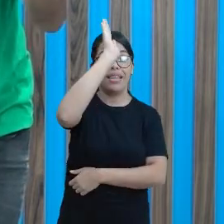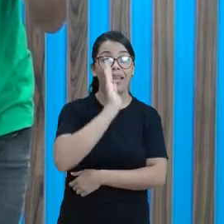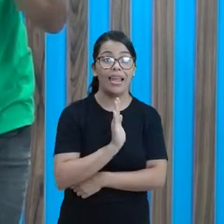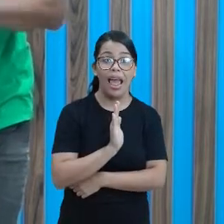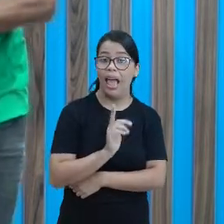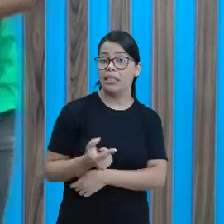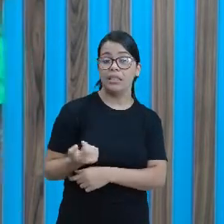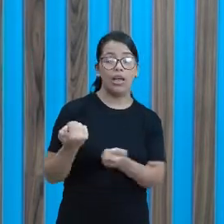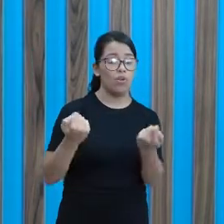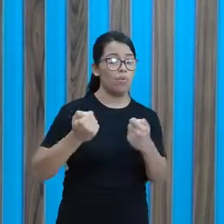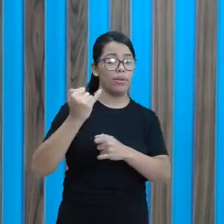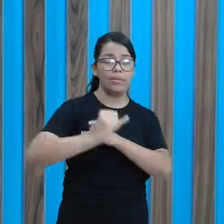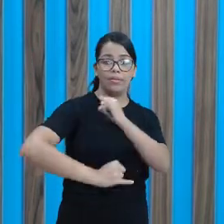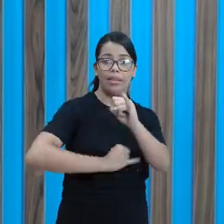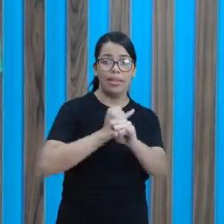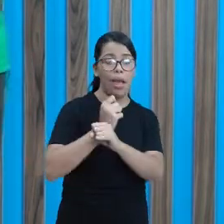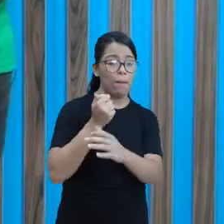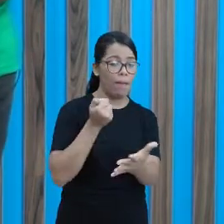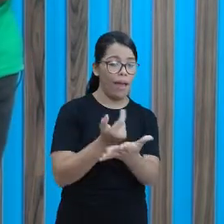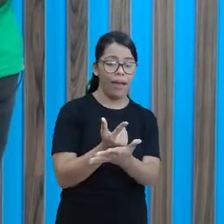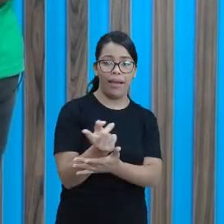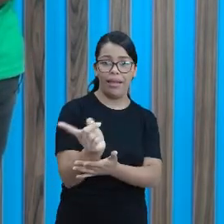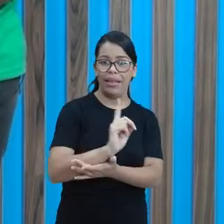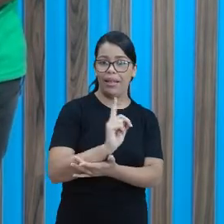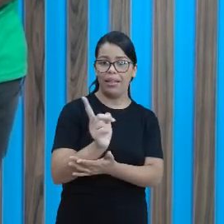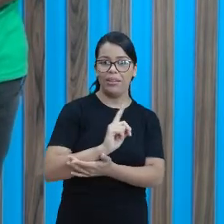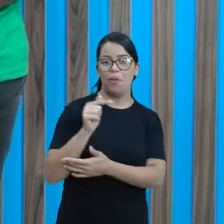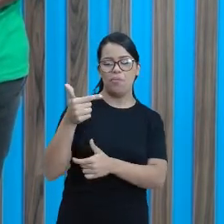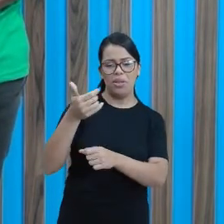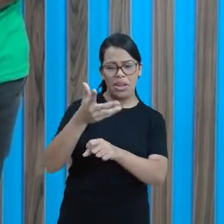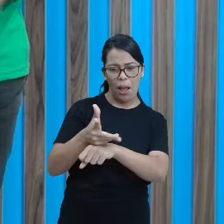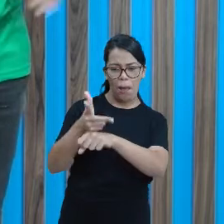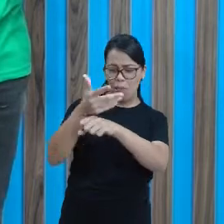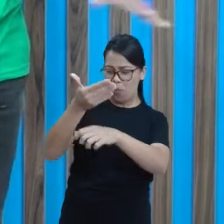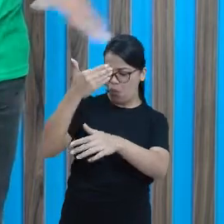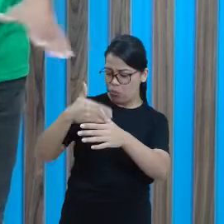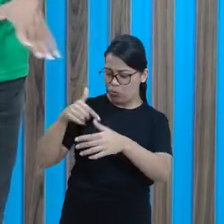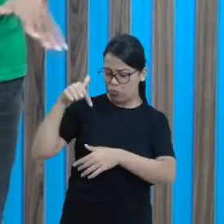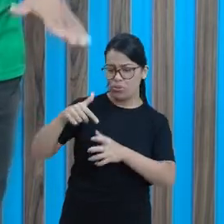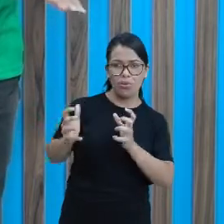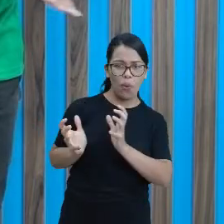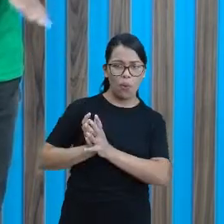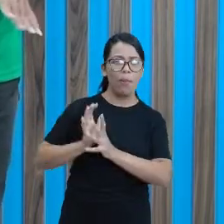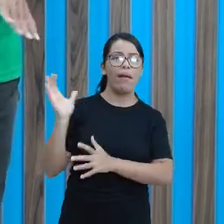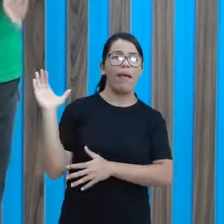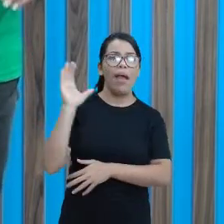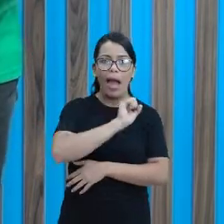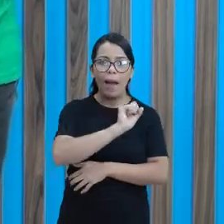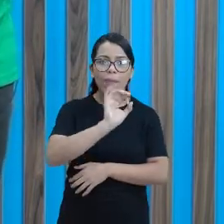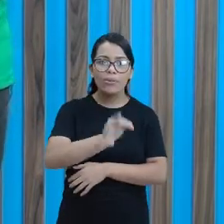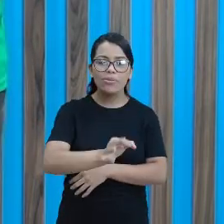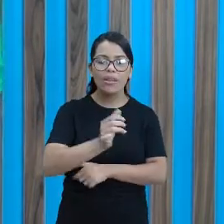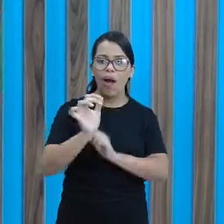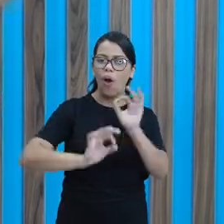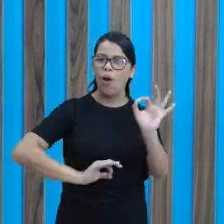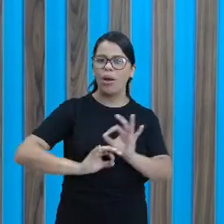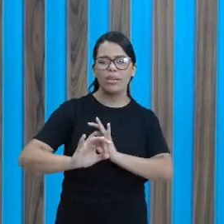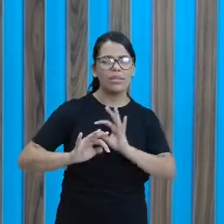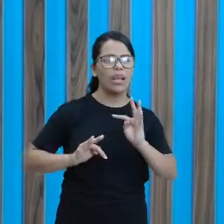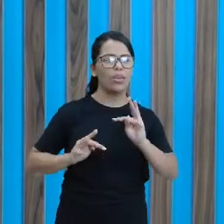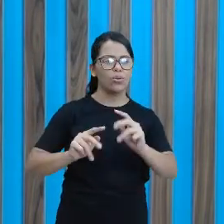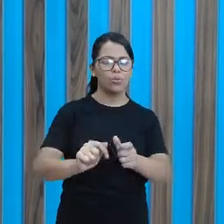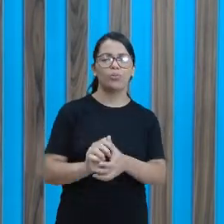pagar a internet, não. Meu irmão, a produção é muito rápido com essa produção, ó. Já se ligaram, 2 QR Codes, se não for um é